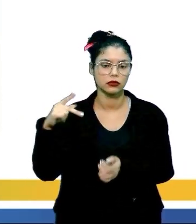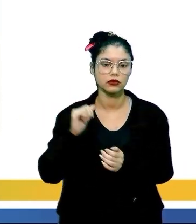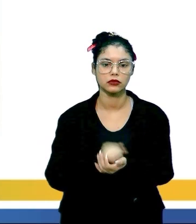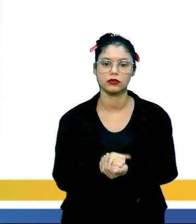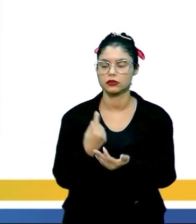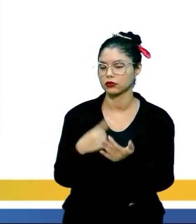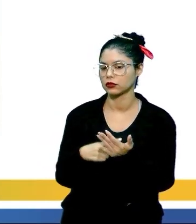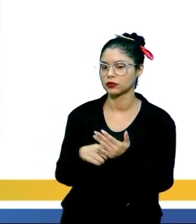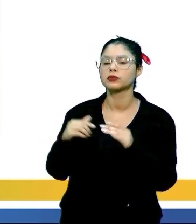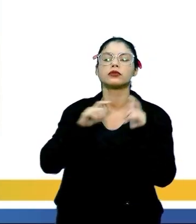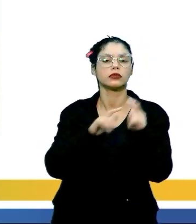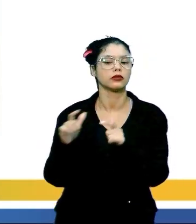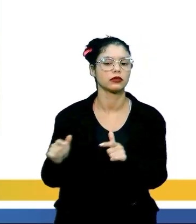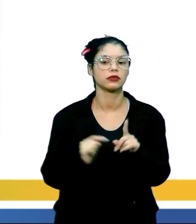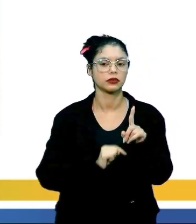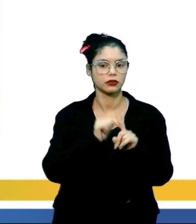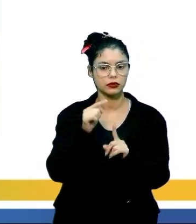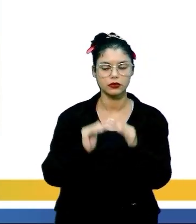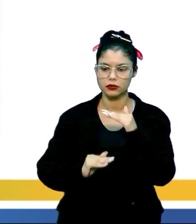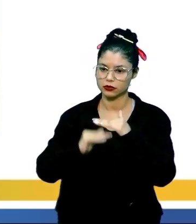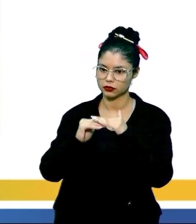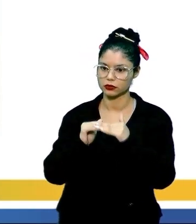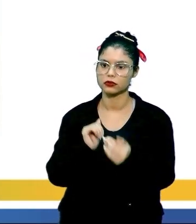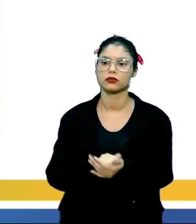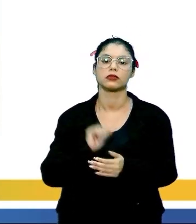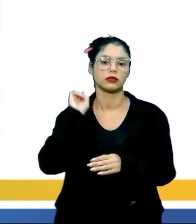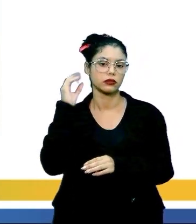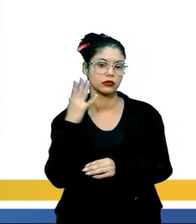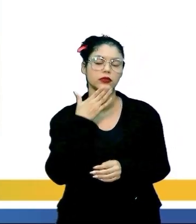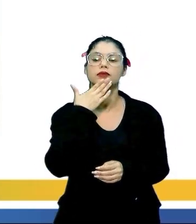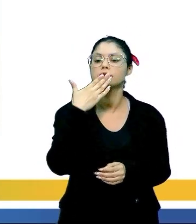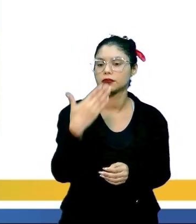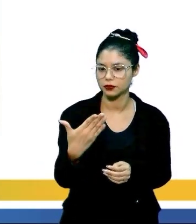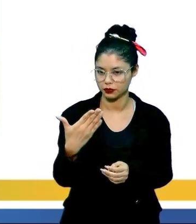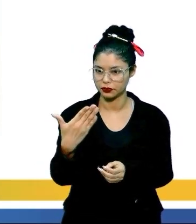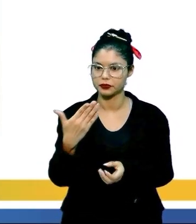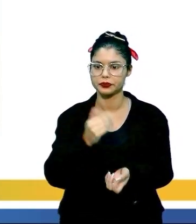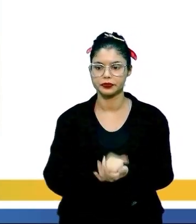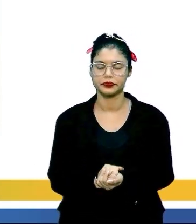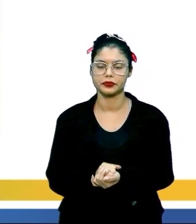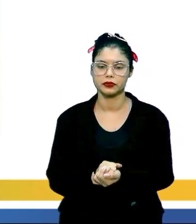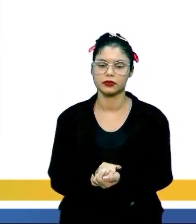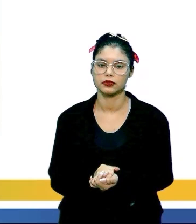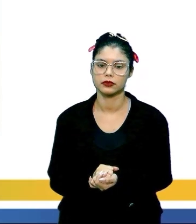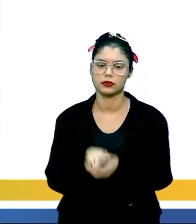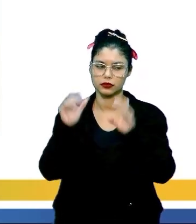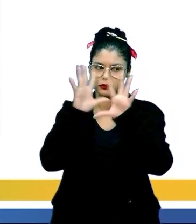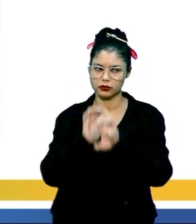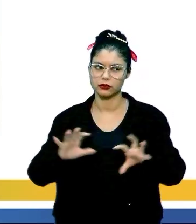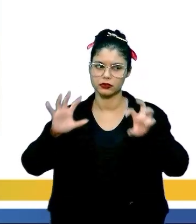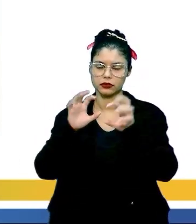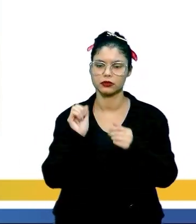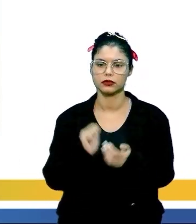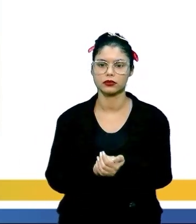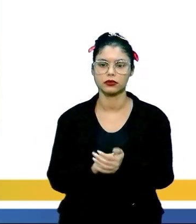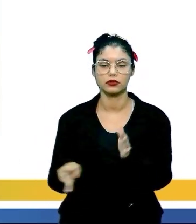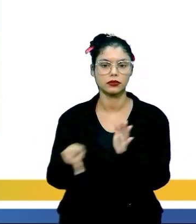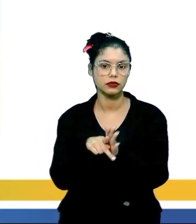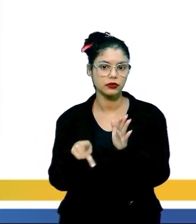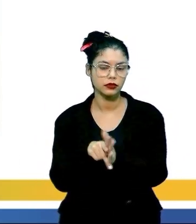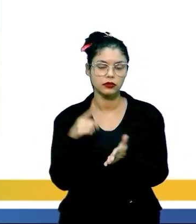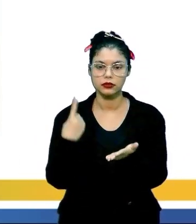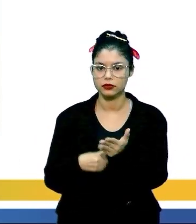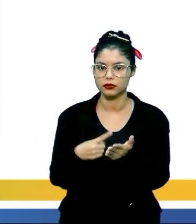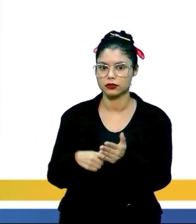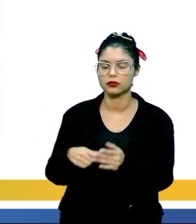são condições ambientes de temperatura e pressão. Caso a questão mencione que o gás ele está submetido em